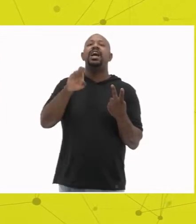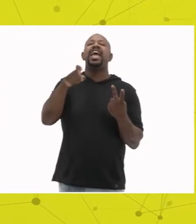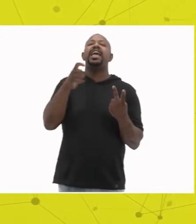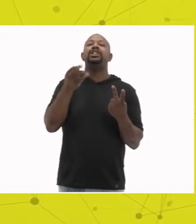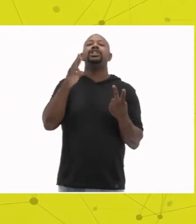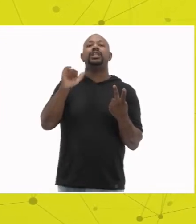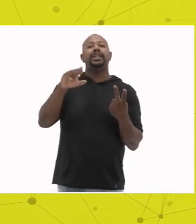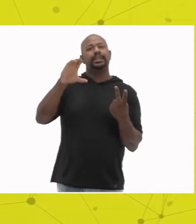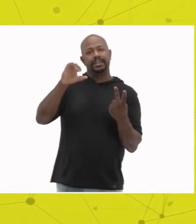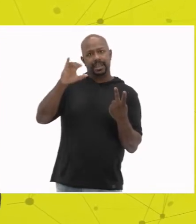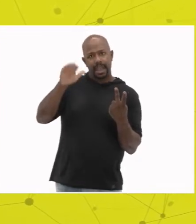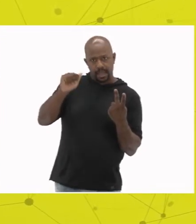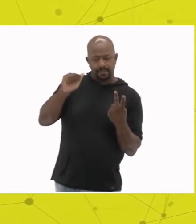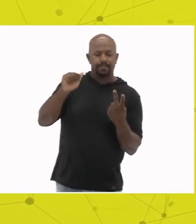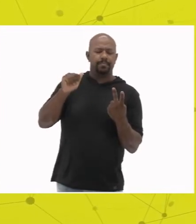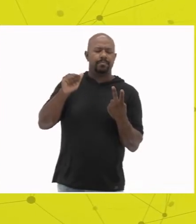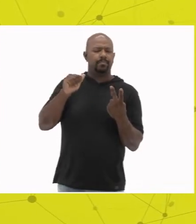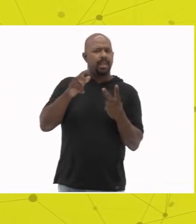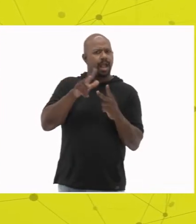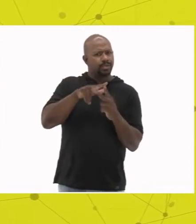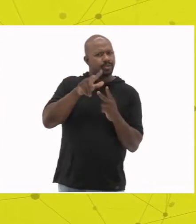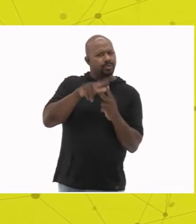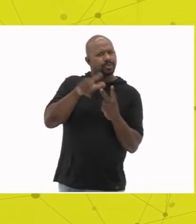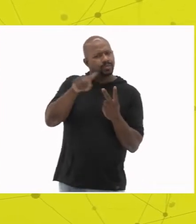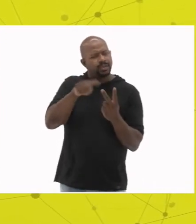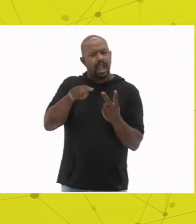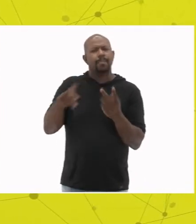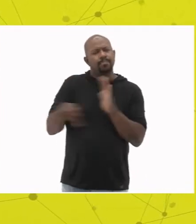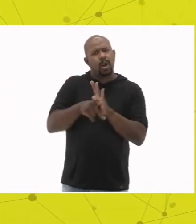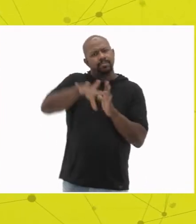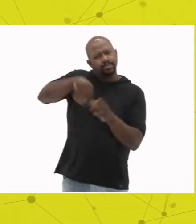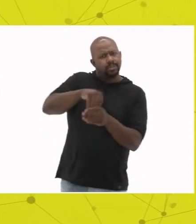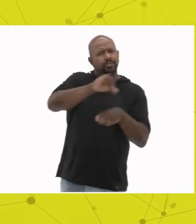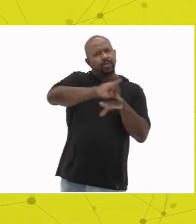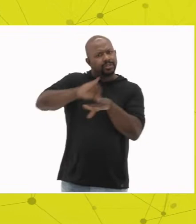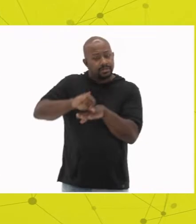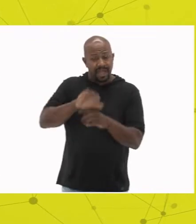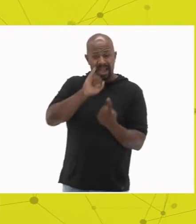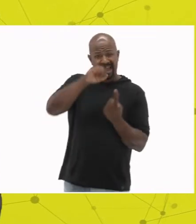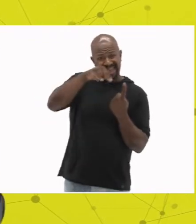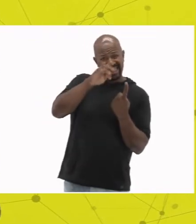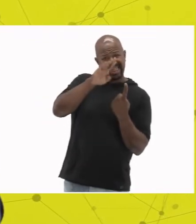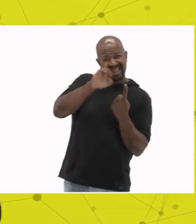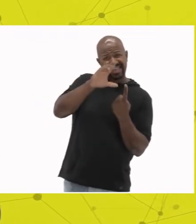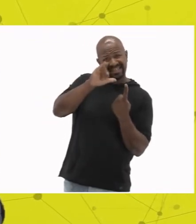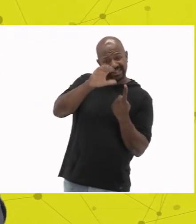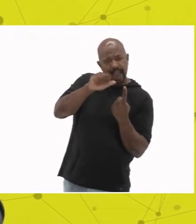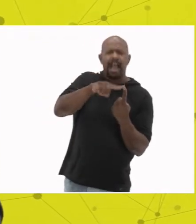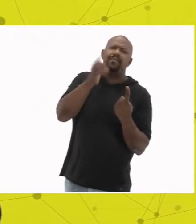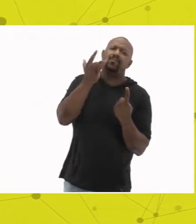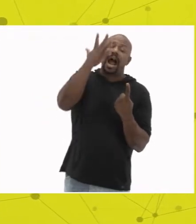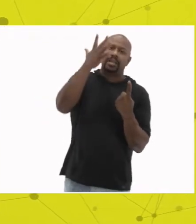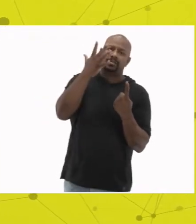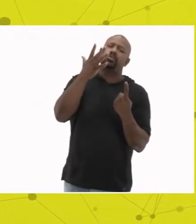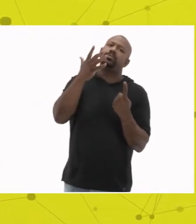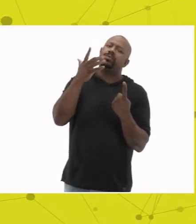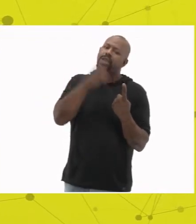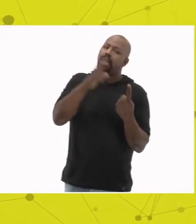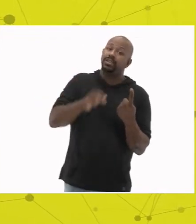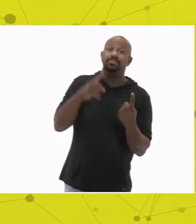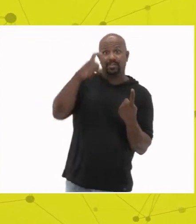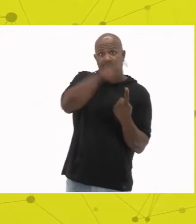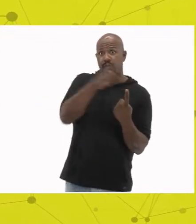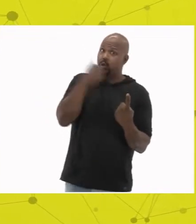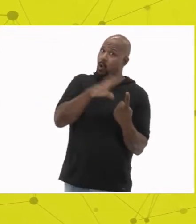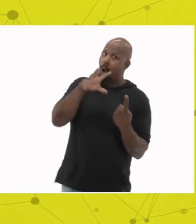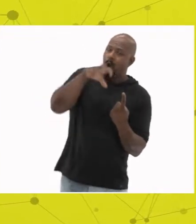motivação extrínseca. As duas fazem parte de projetos positivos, mas sabe que a intrínseca é fácil de garantir e difícil de